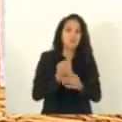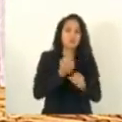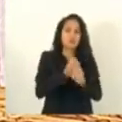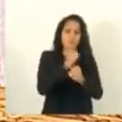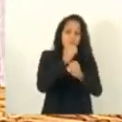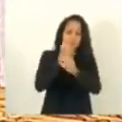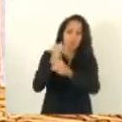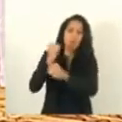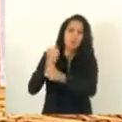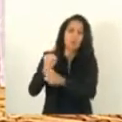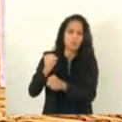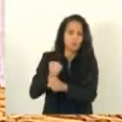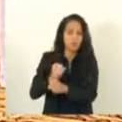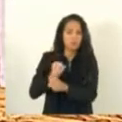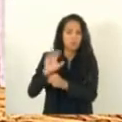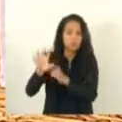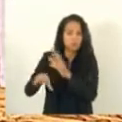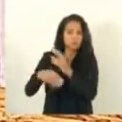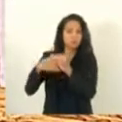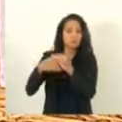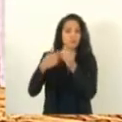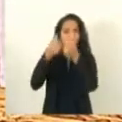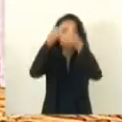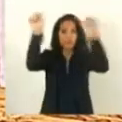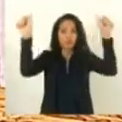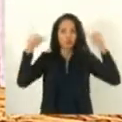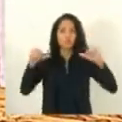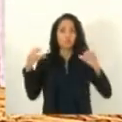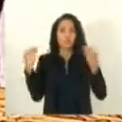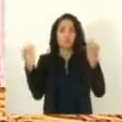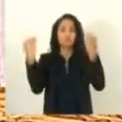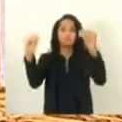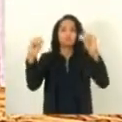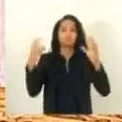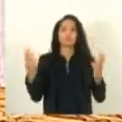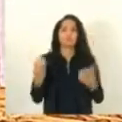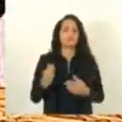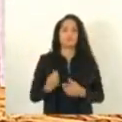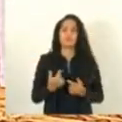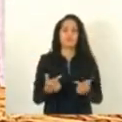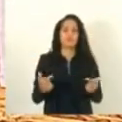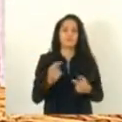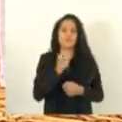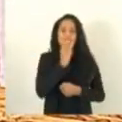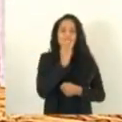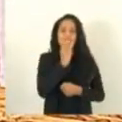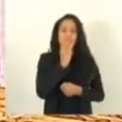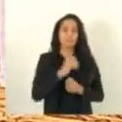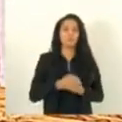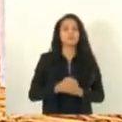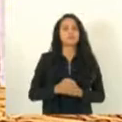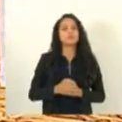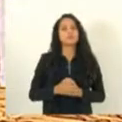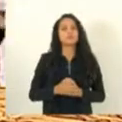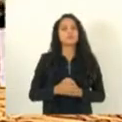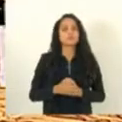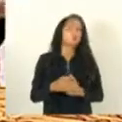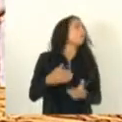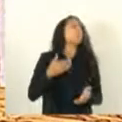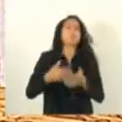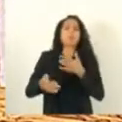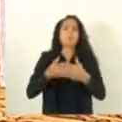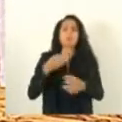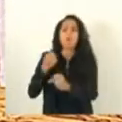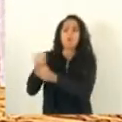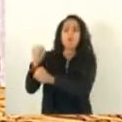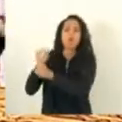obra, que fosse acrescentado o aditivo. Não existe isso. Por exemplo, se você pegar uma obra qualquer, como